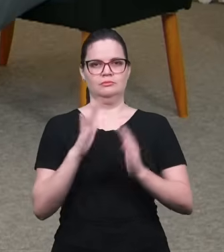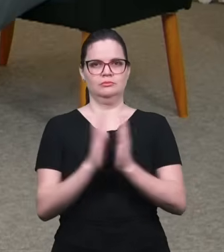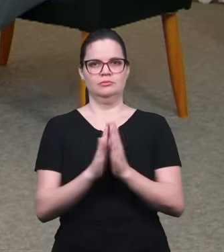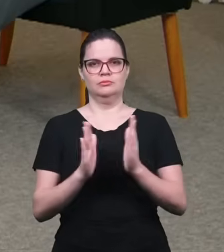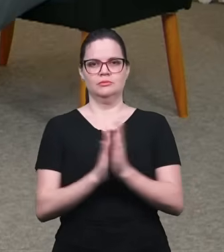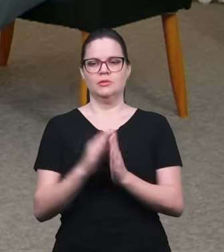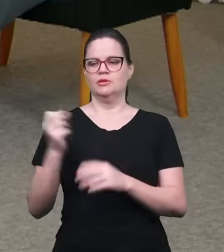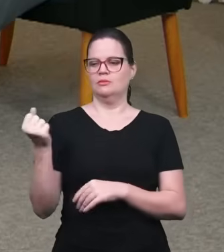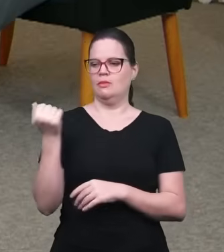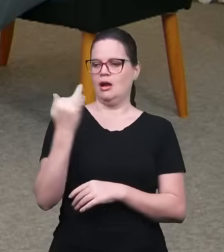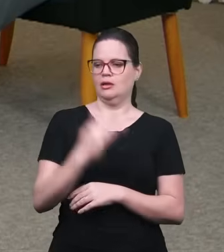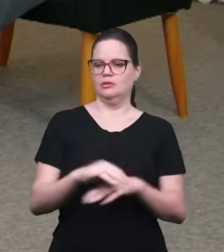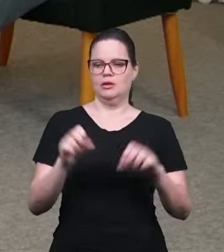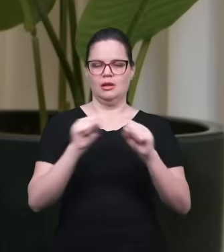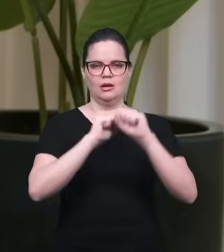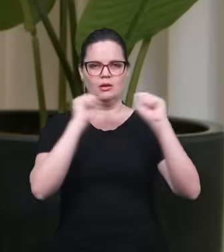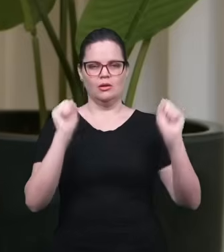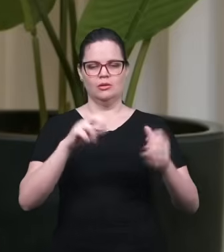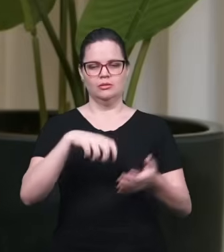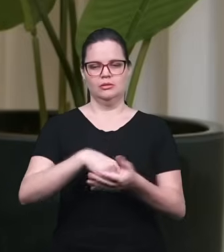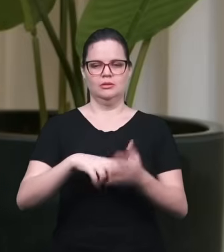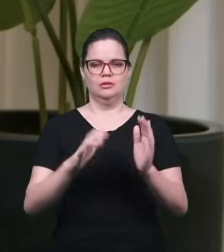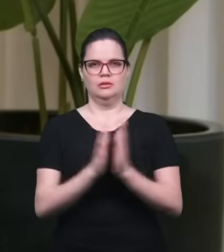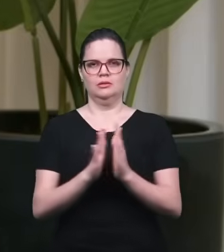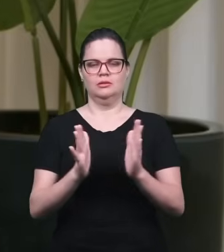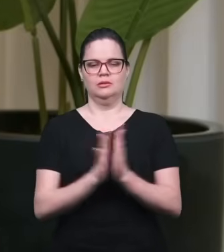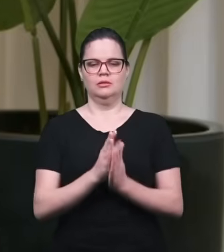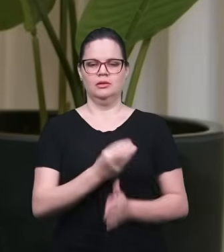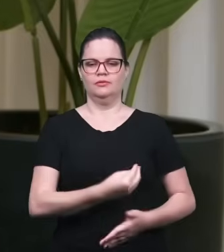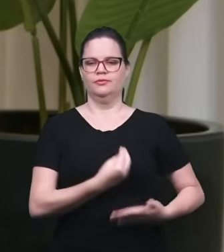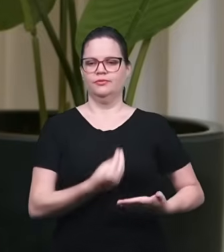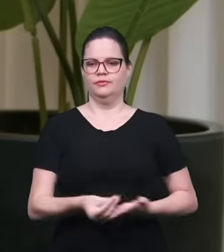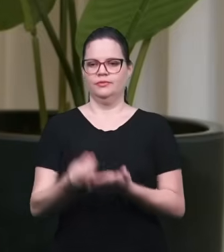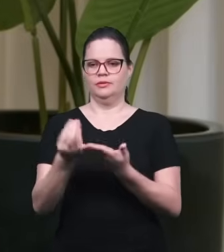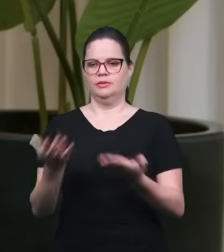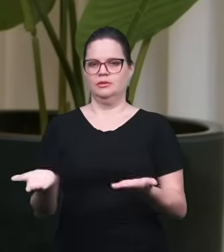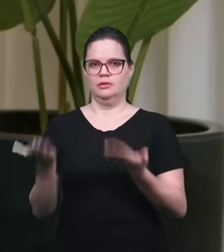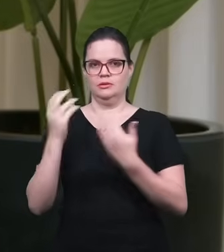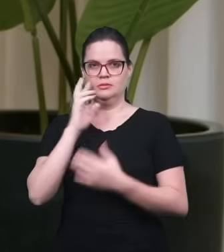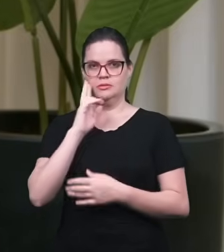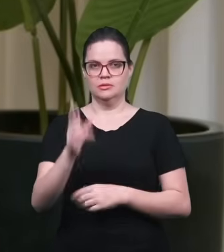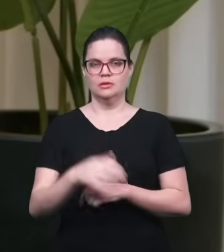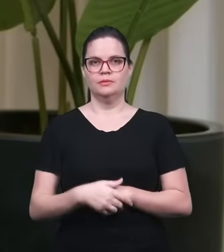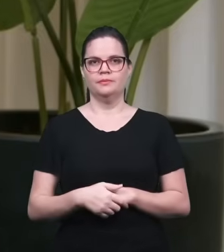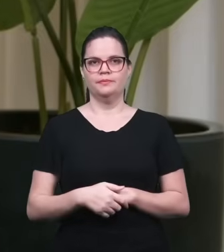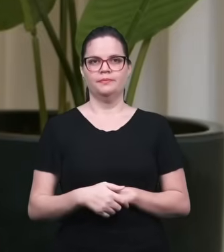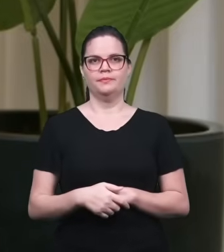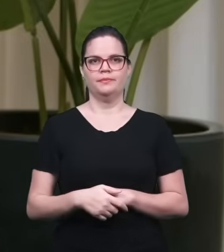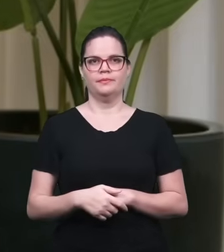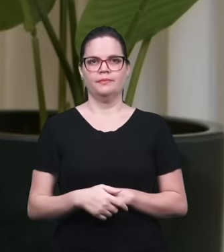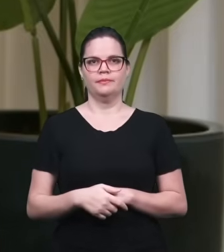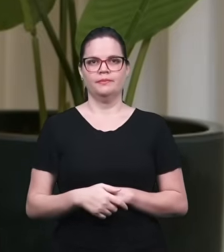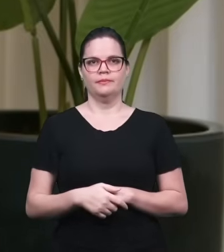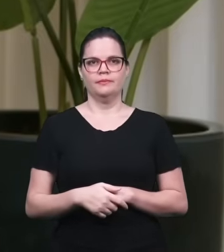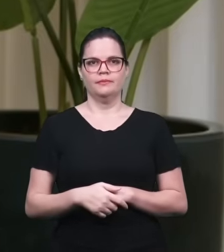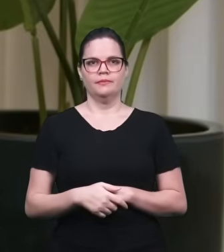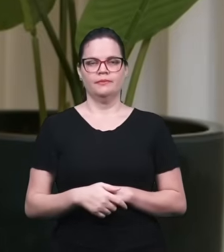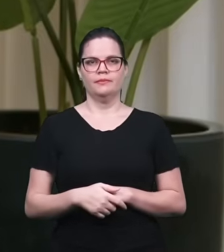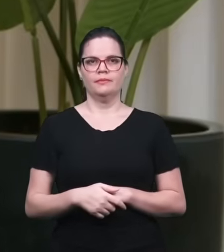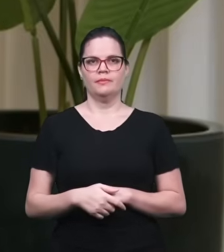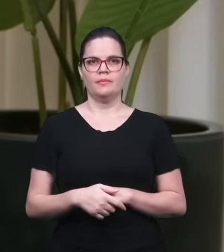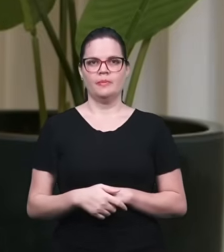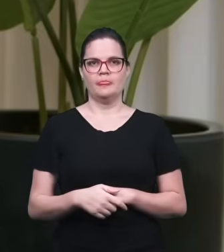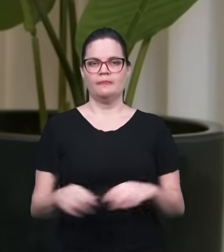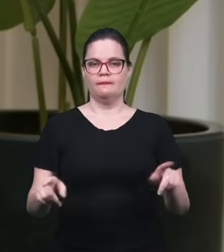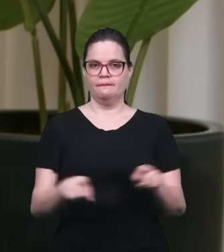que oram de madrugada, que entregam a vida ao Senhor. E agora, Daniel, nós temos também um